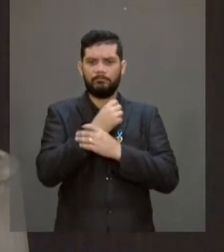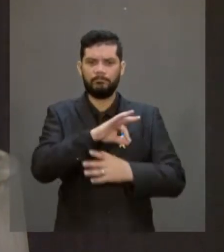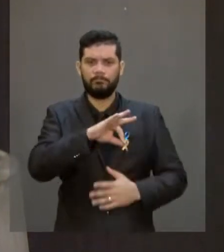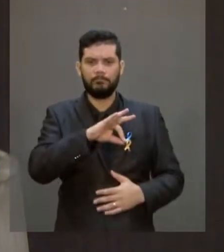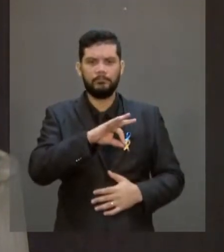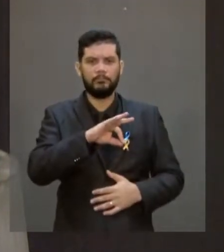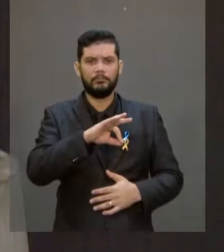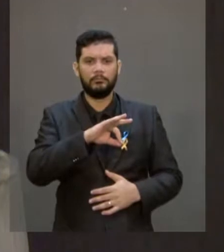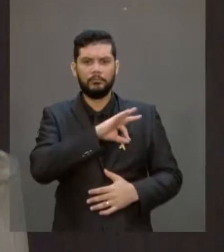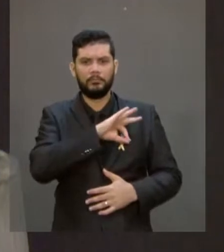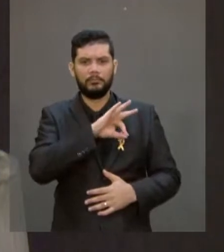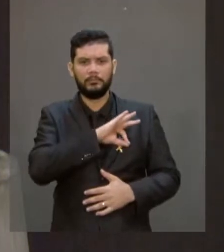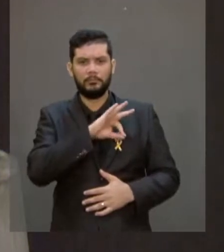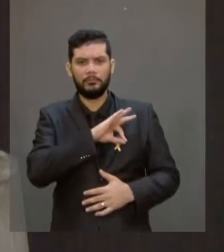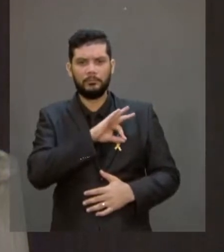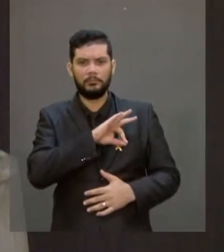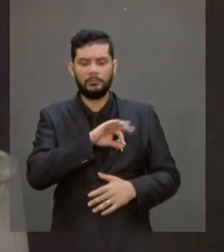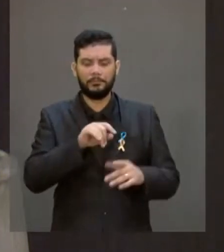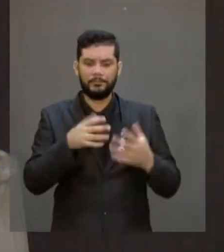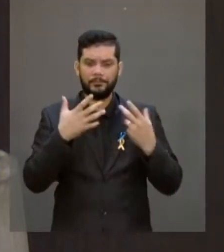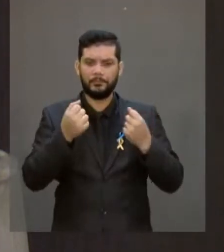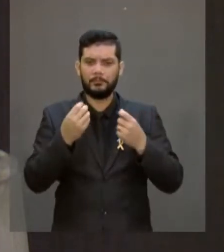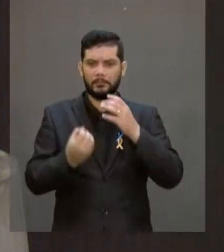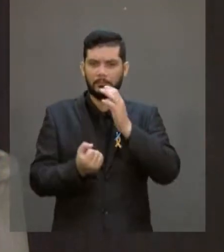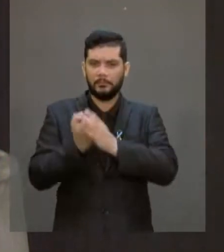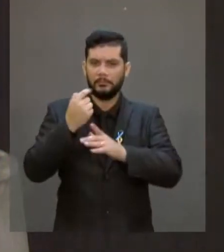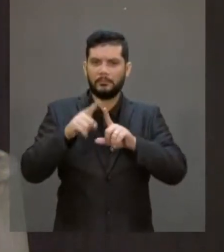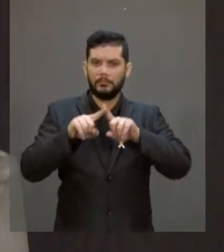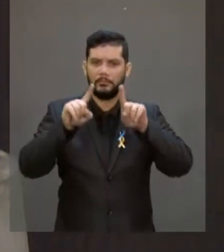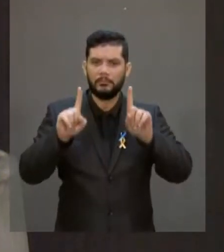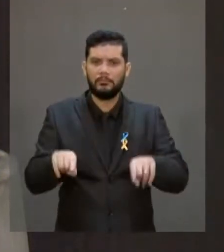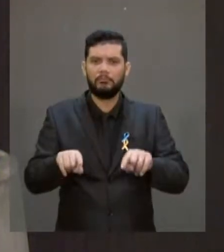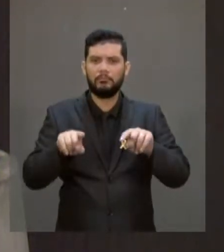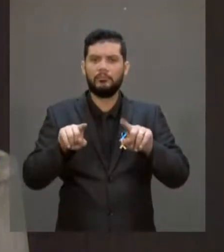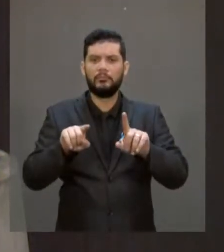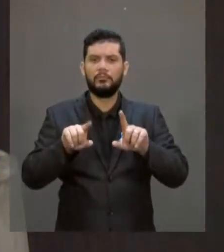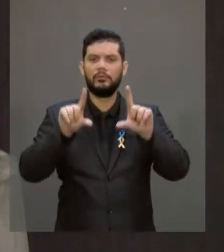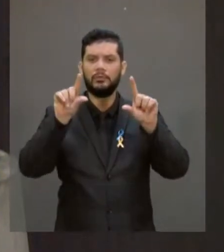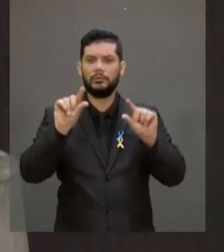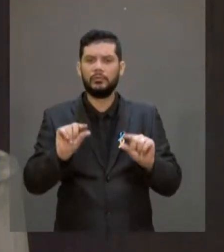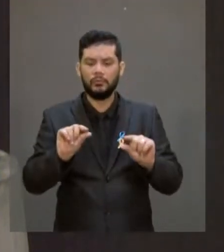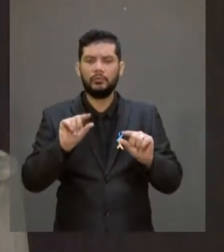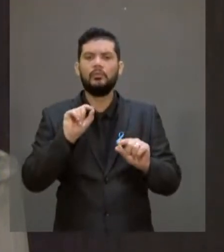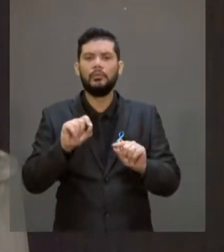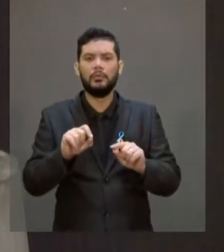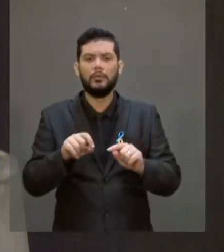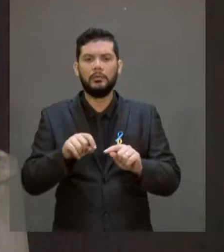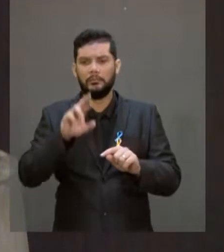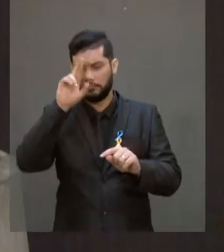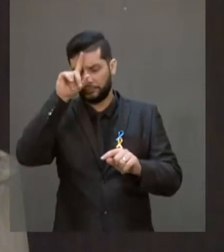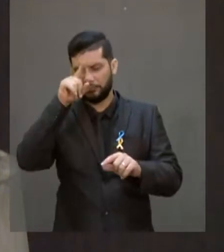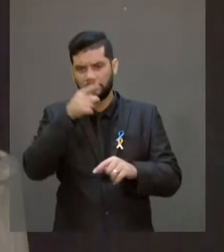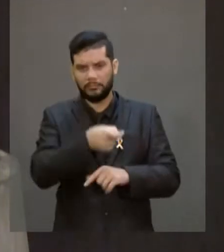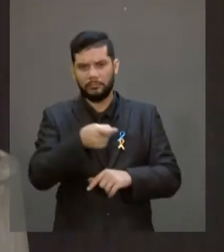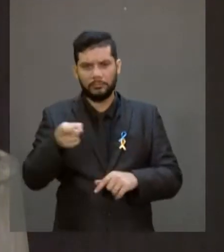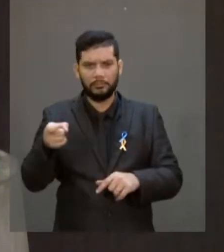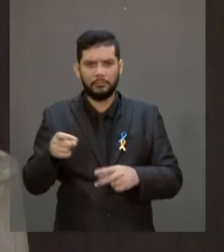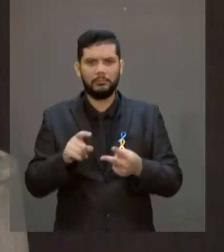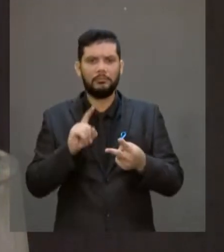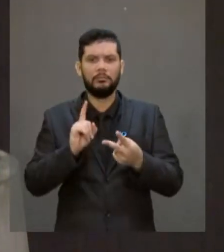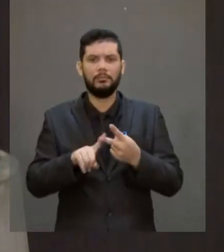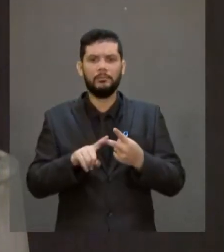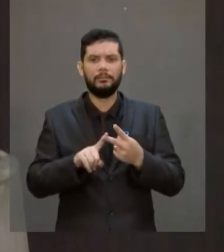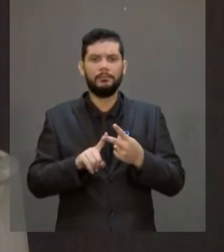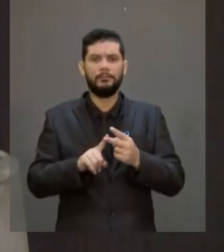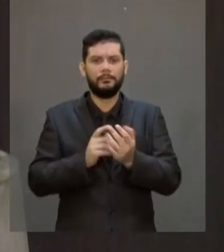de redução da letalidade policial, de redução do desvio de conduta, convocar a Academia